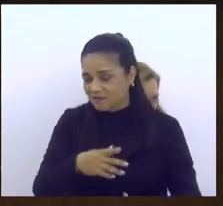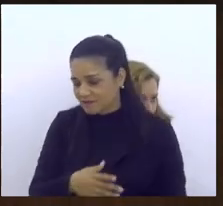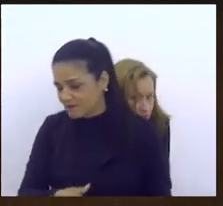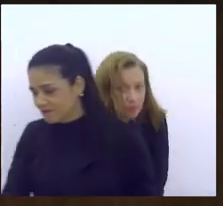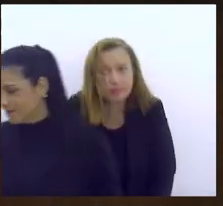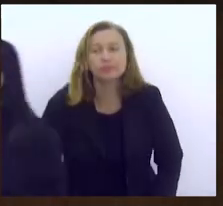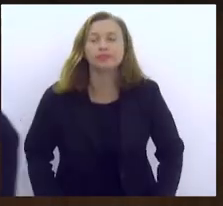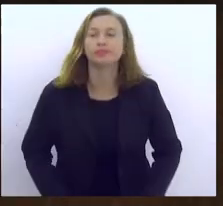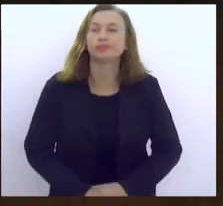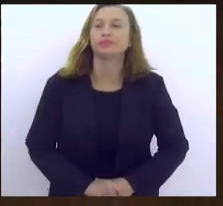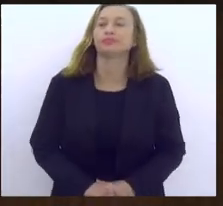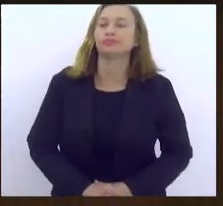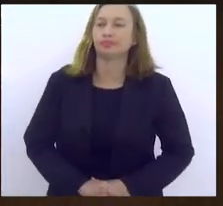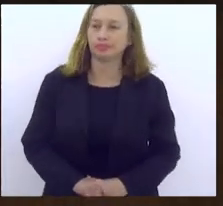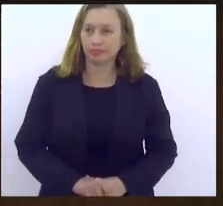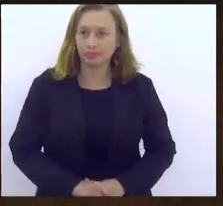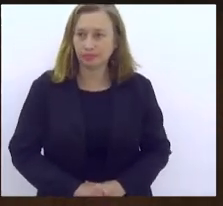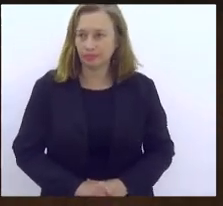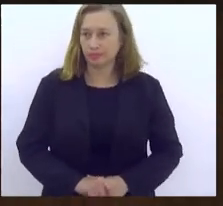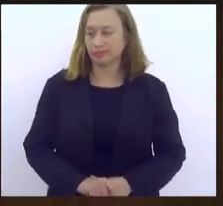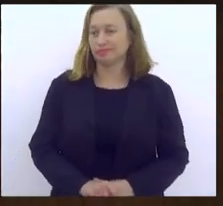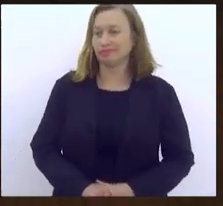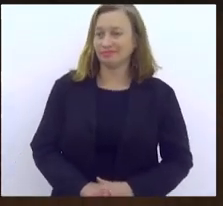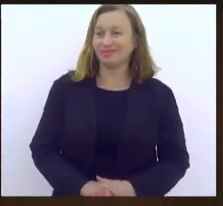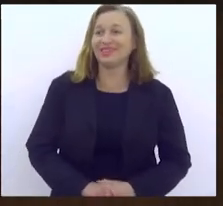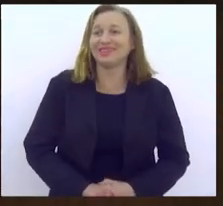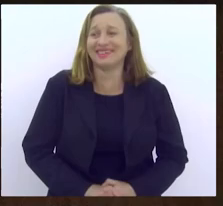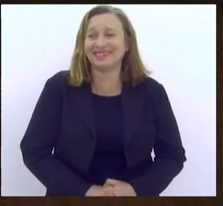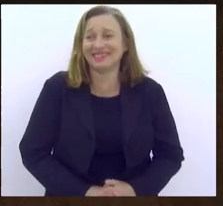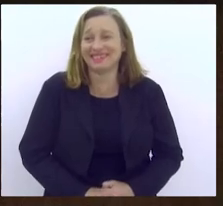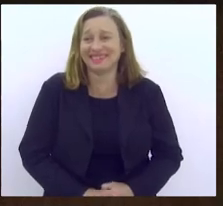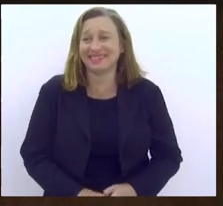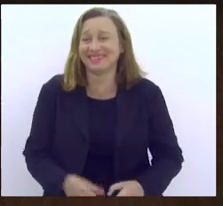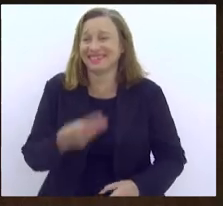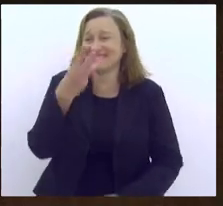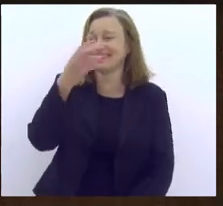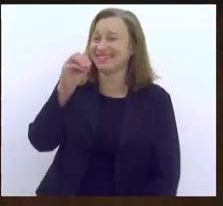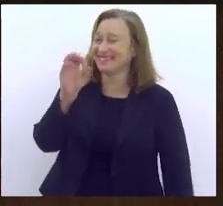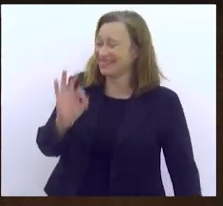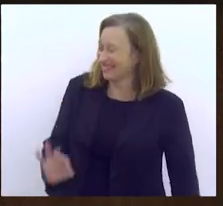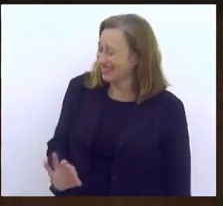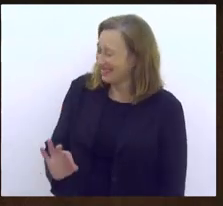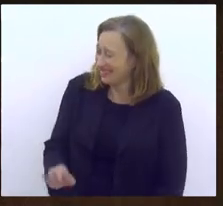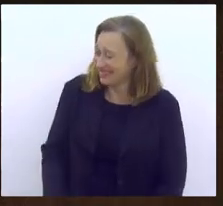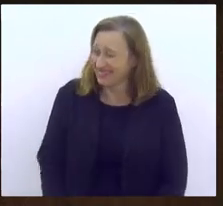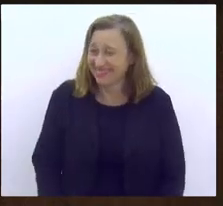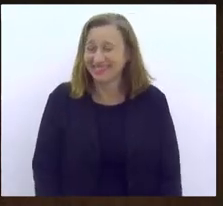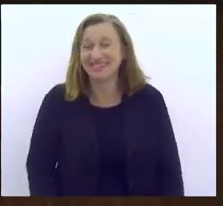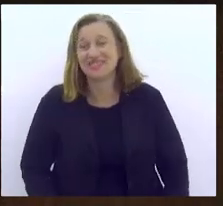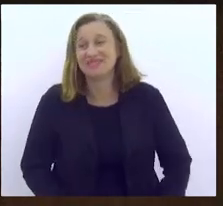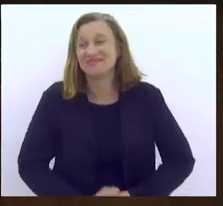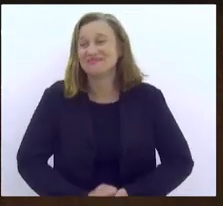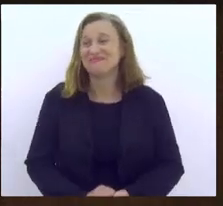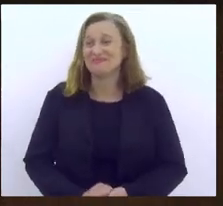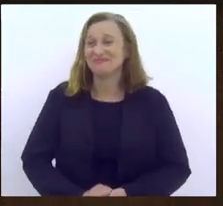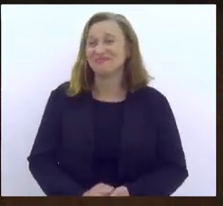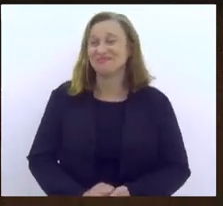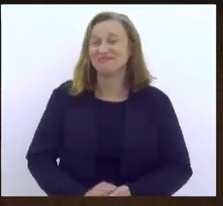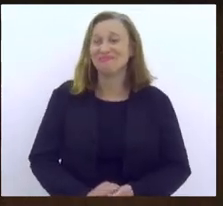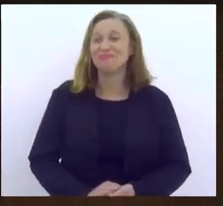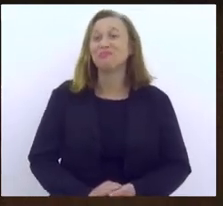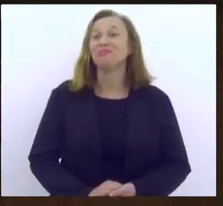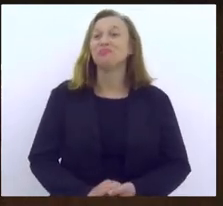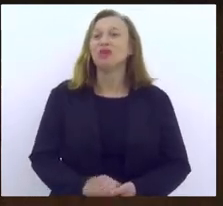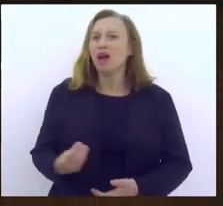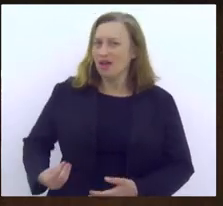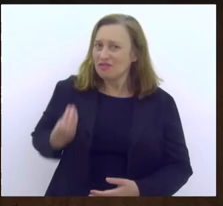caiu em 30%, e a criminalidade cresceu 30%, que coincidência é essa? A